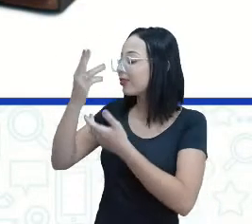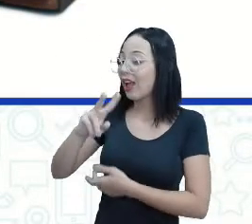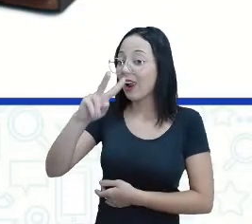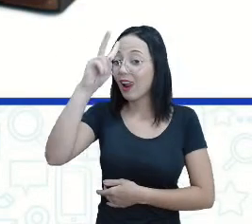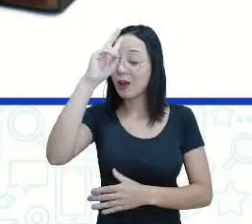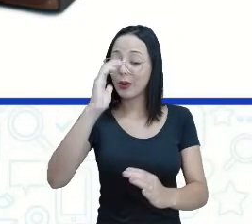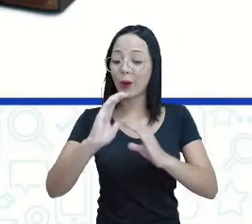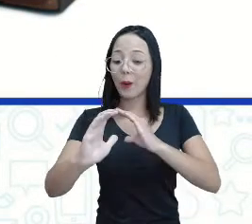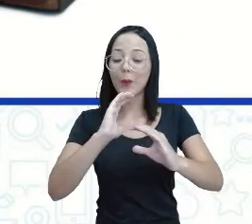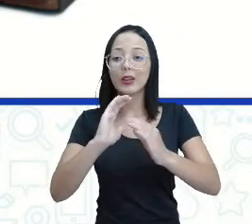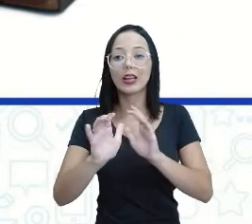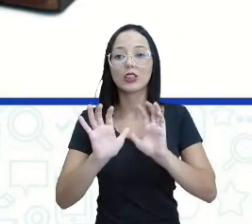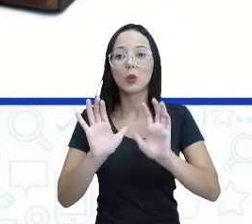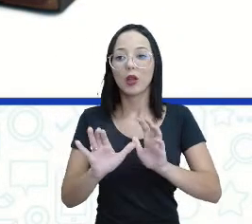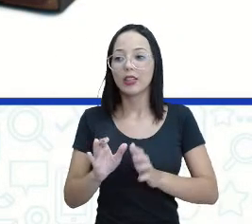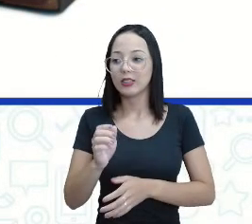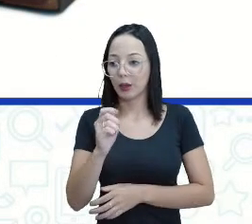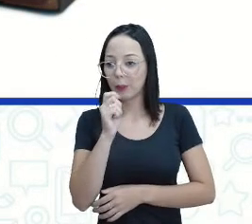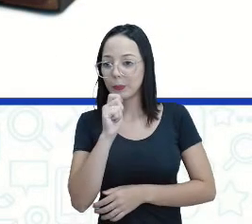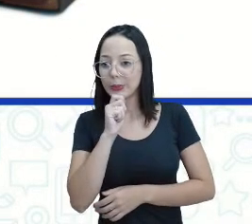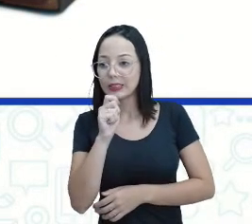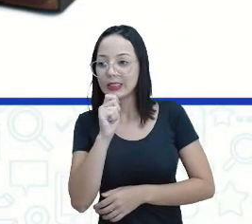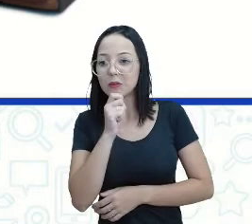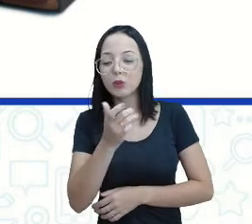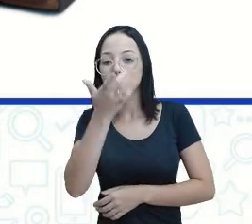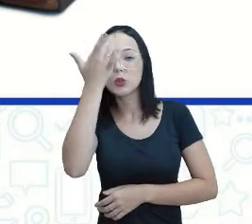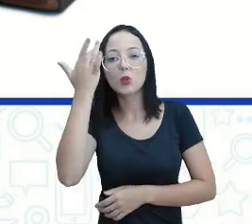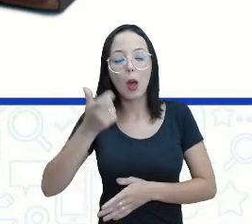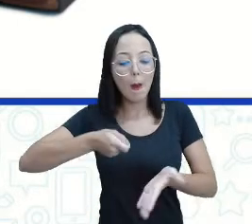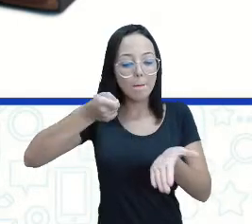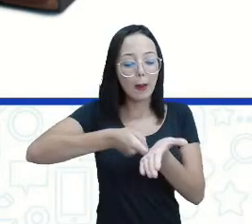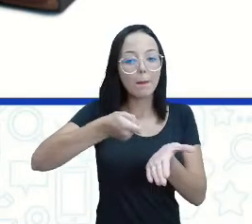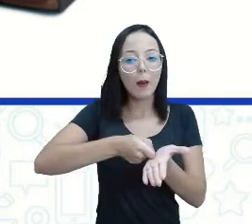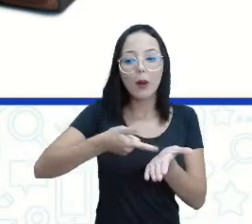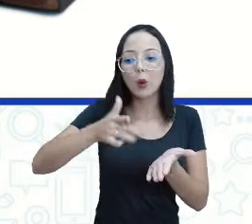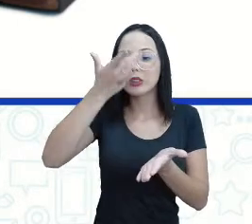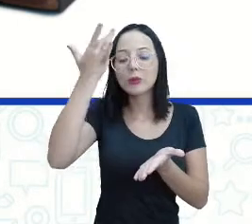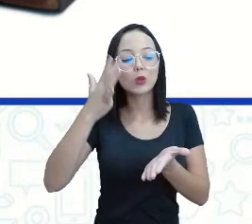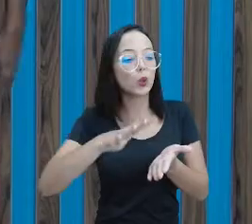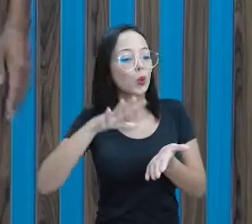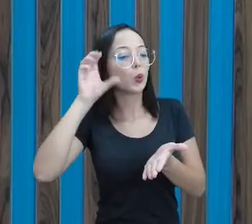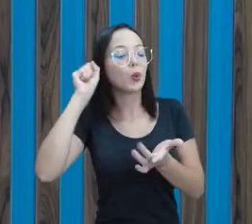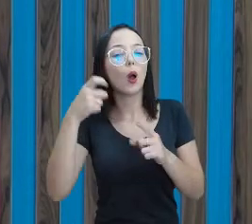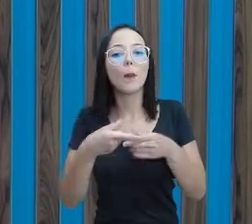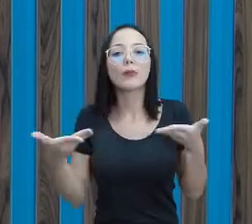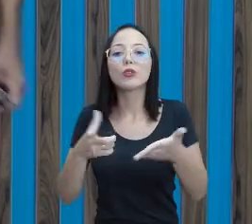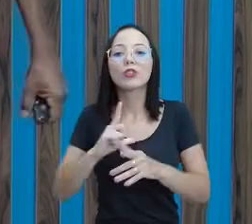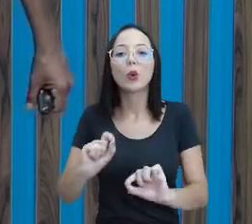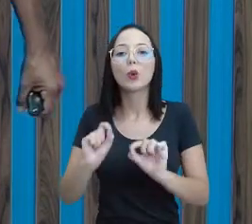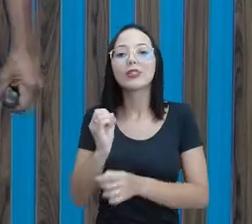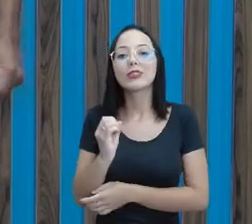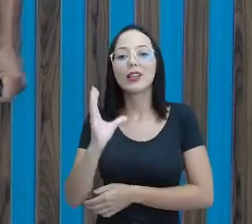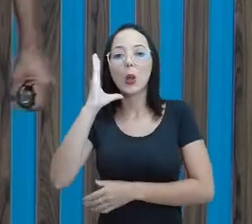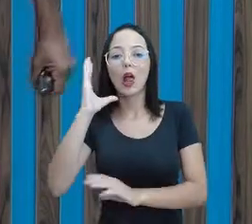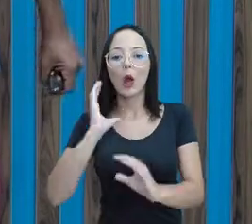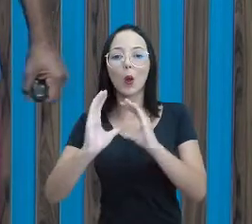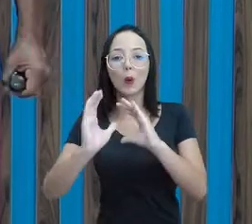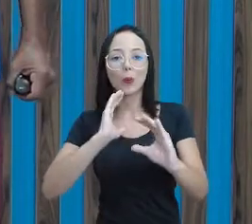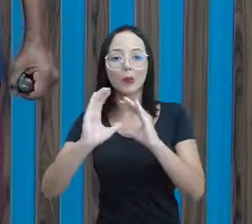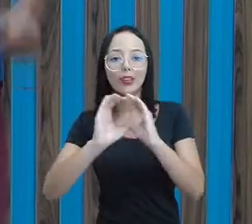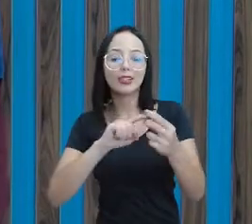era assim, ó. O cara batia, pontinho, do outro lado escutava. Hoje, meu irmão, tu tem o quê? O celular para se comunicar,